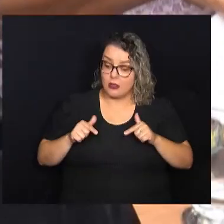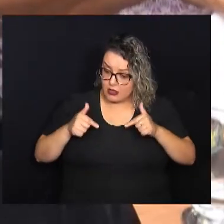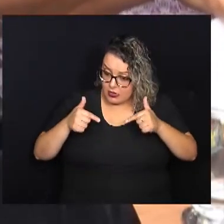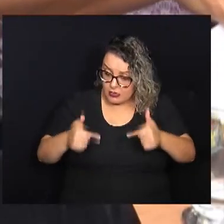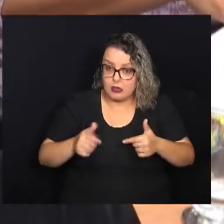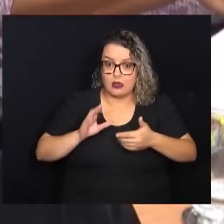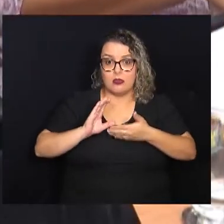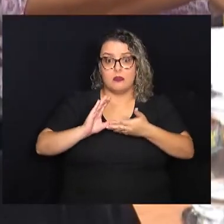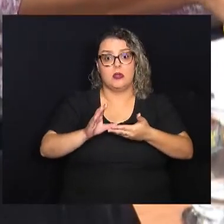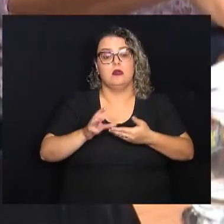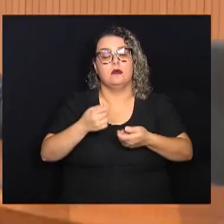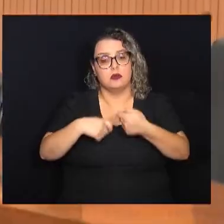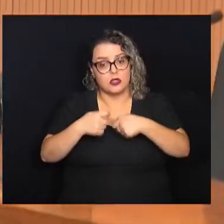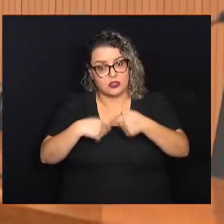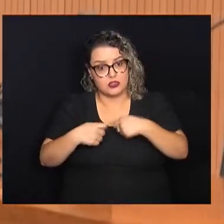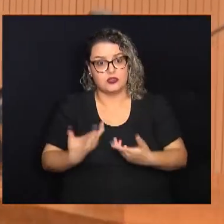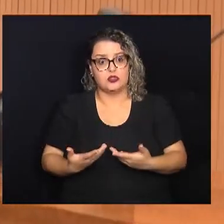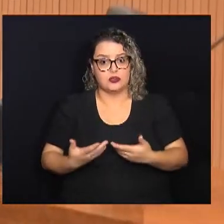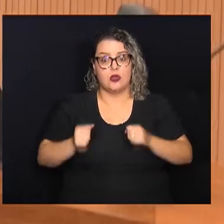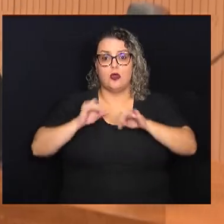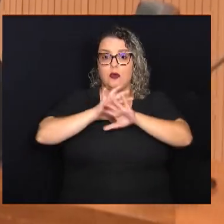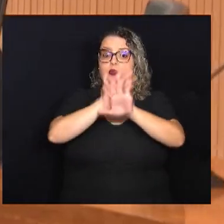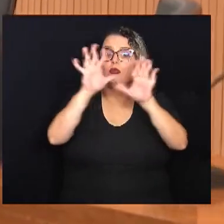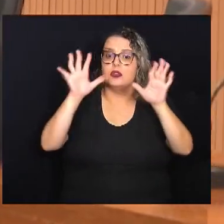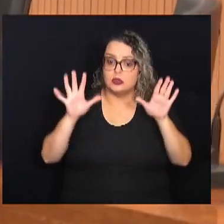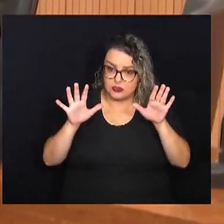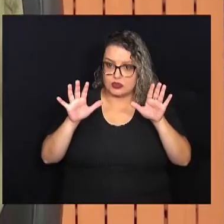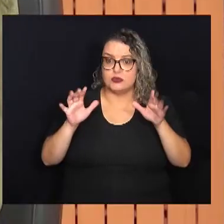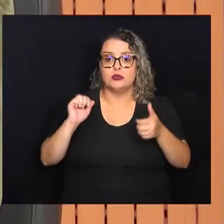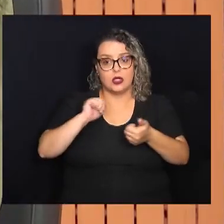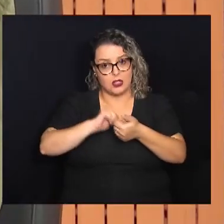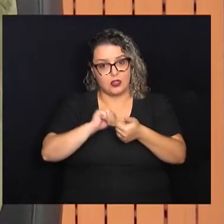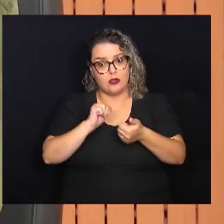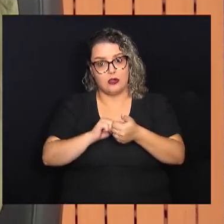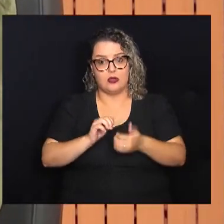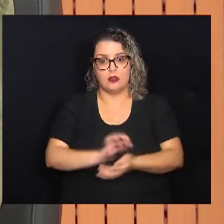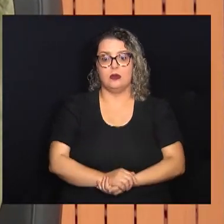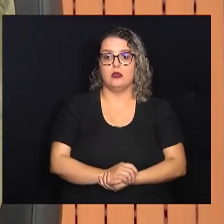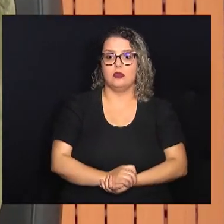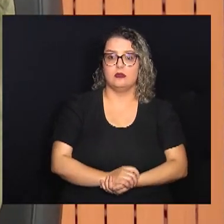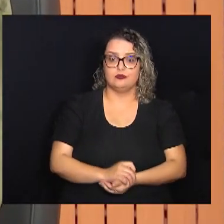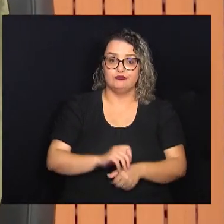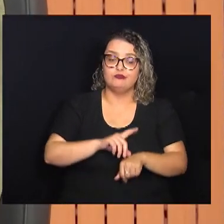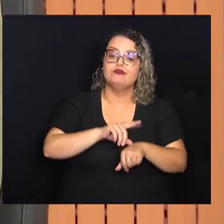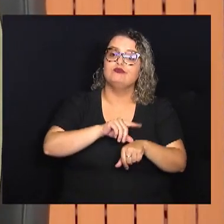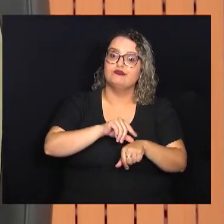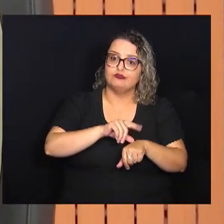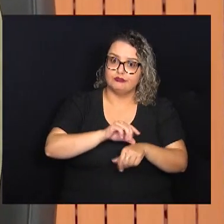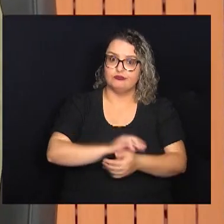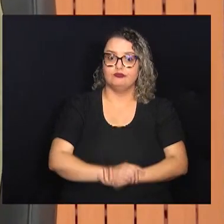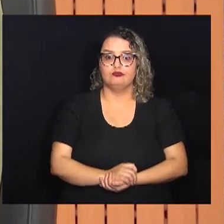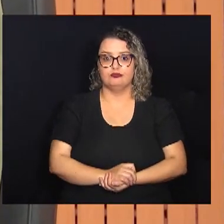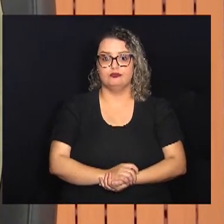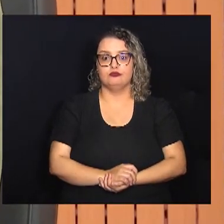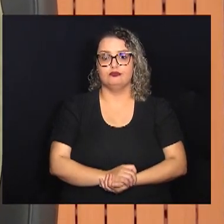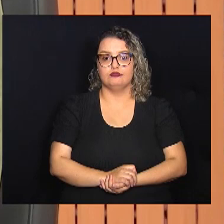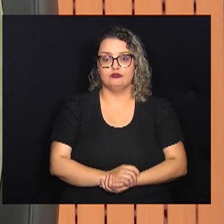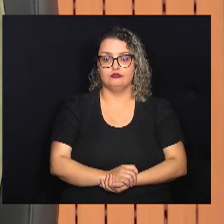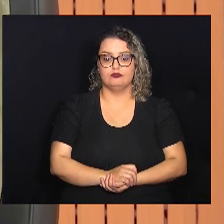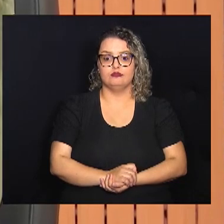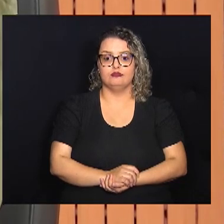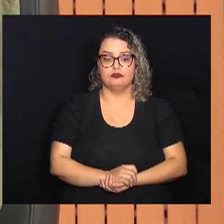de administração com transparência e de qualidade. Estão atrasados. Tanto que